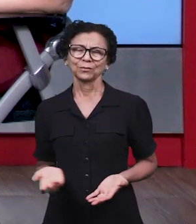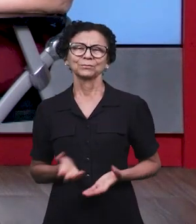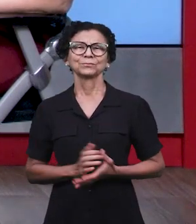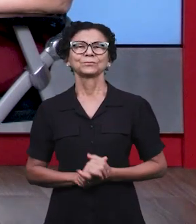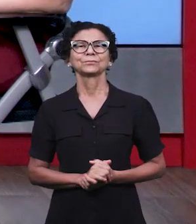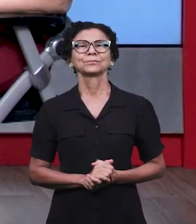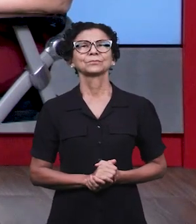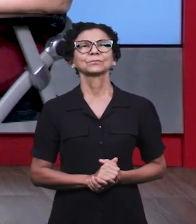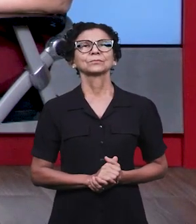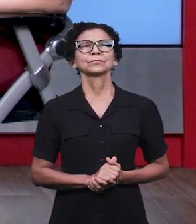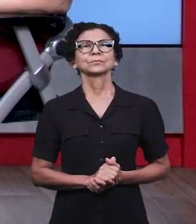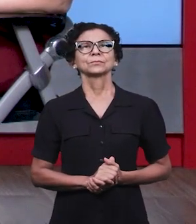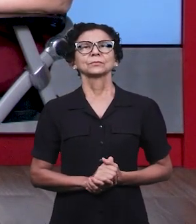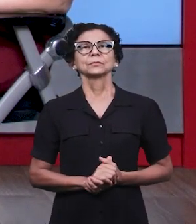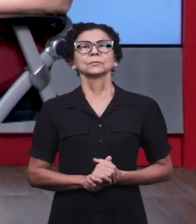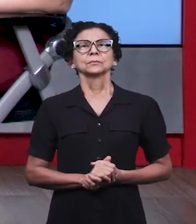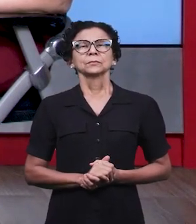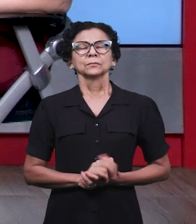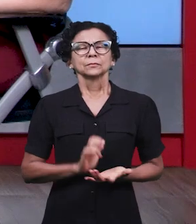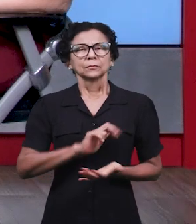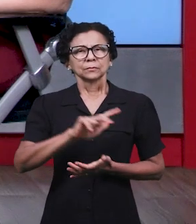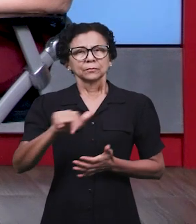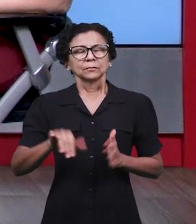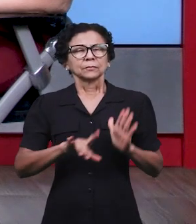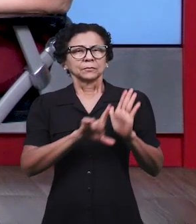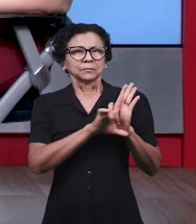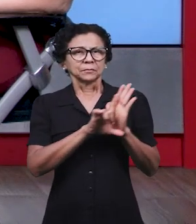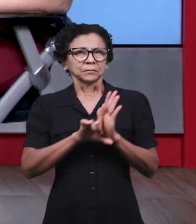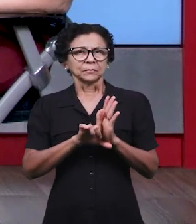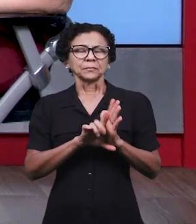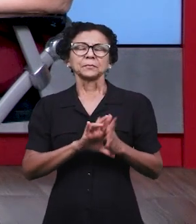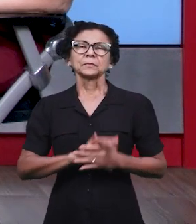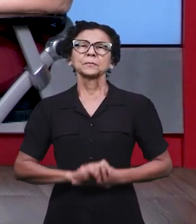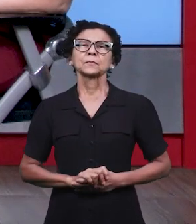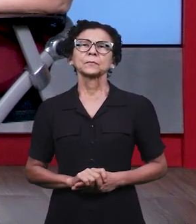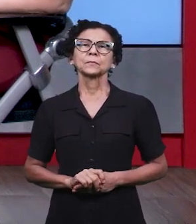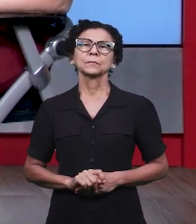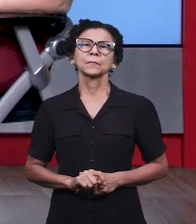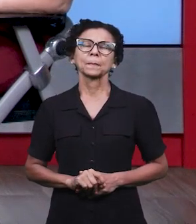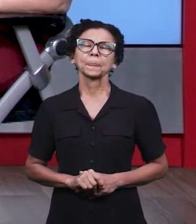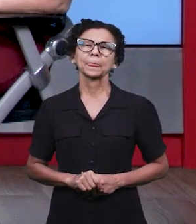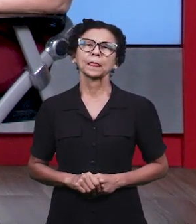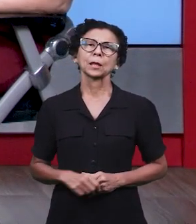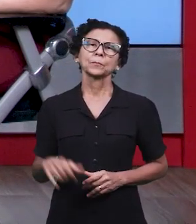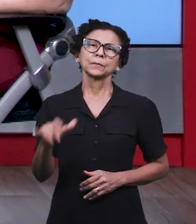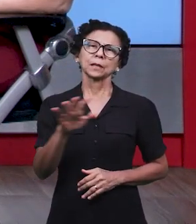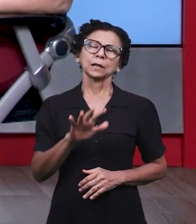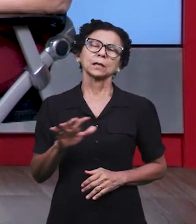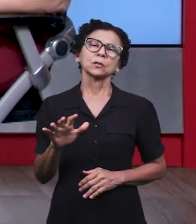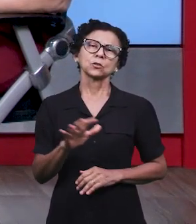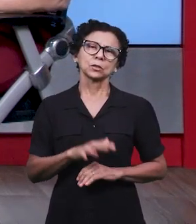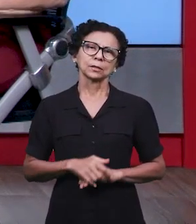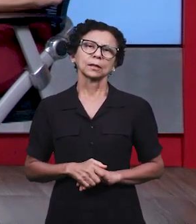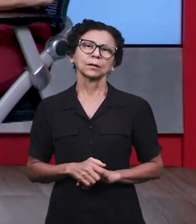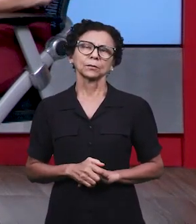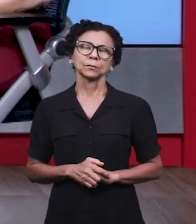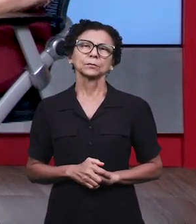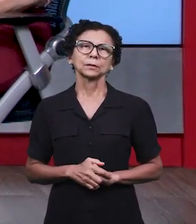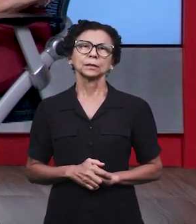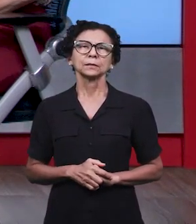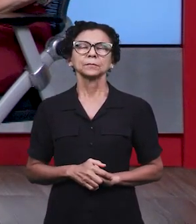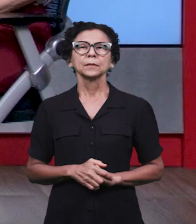sentido. Dentro do servidor público também, que em todos, eu acho que as pessoas com deficiência têm acompanhado isso. E